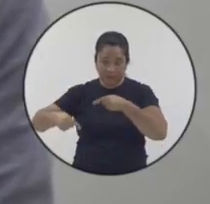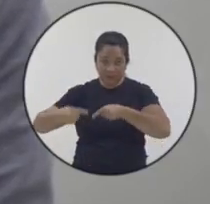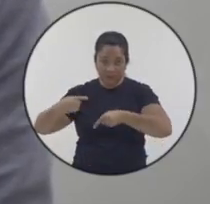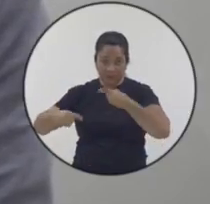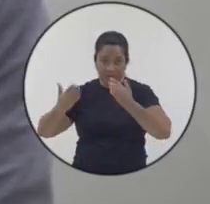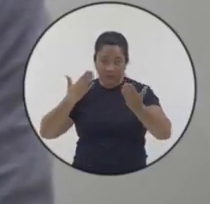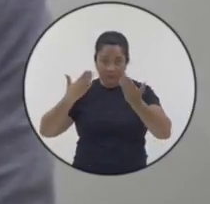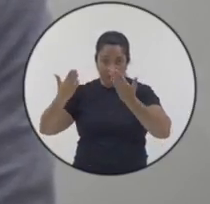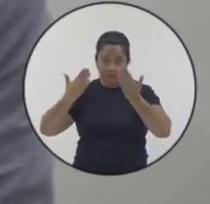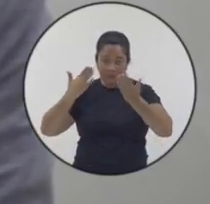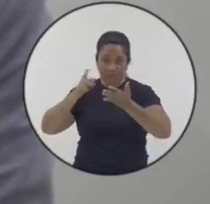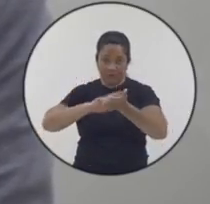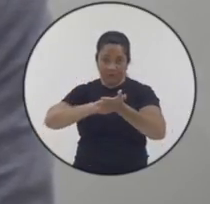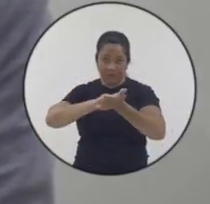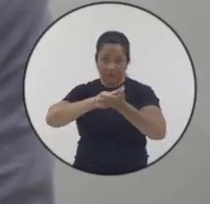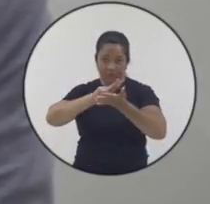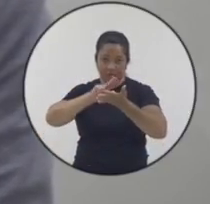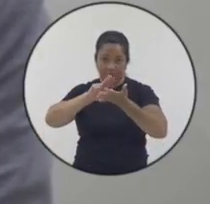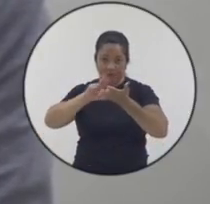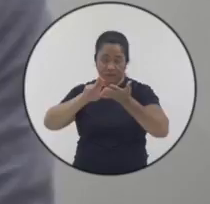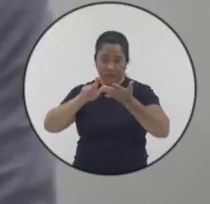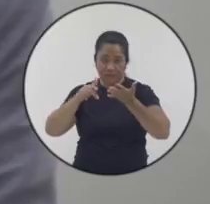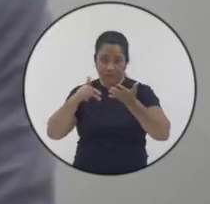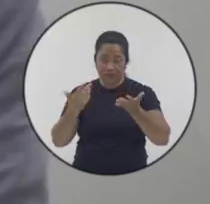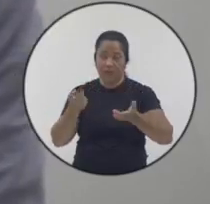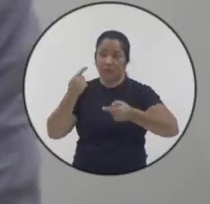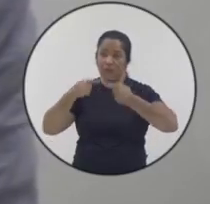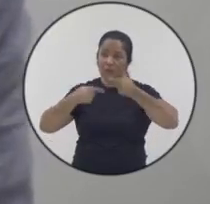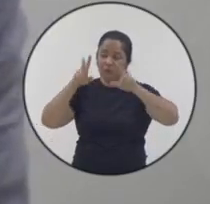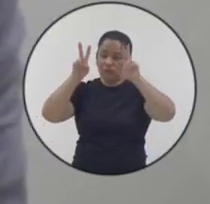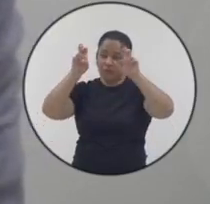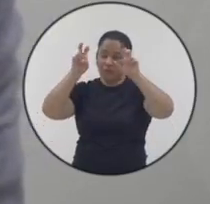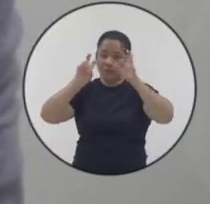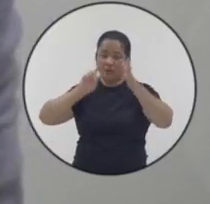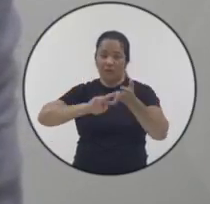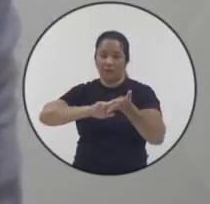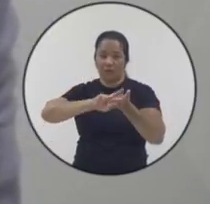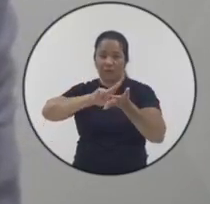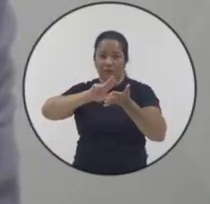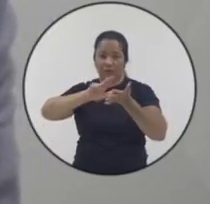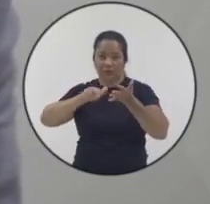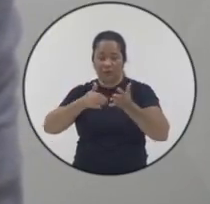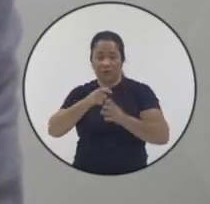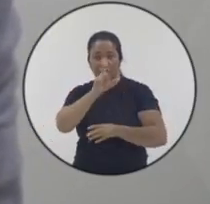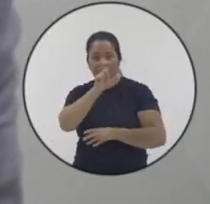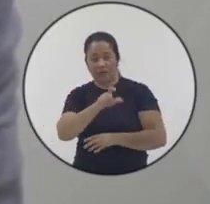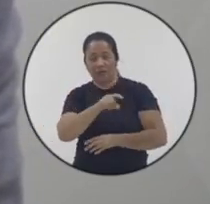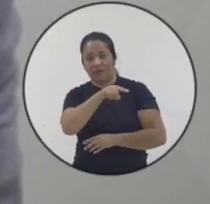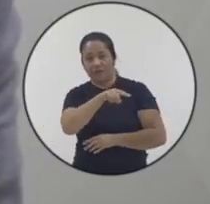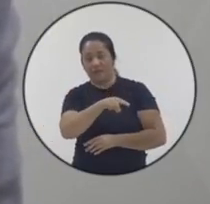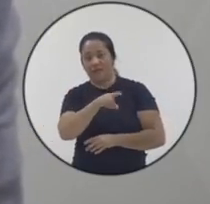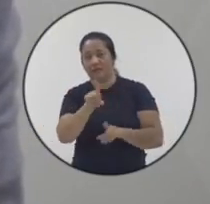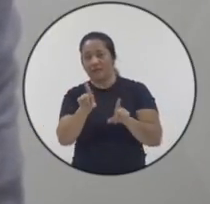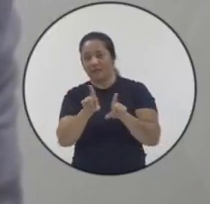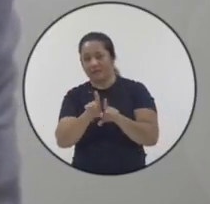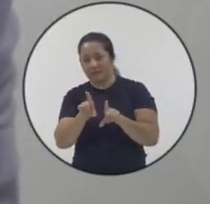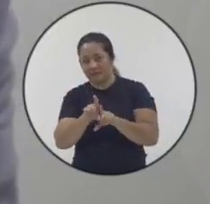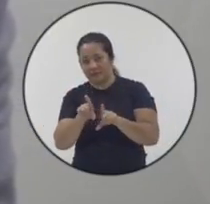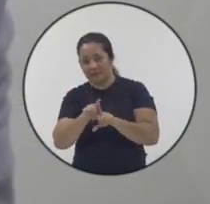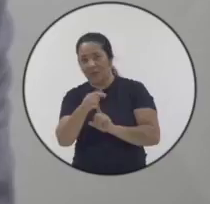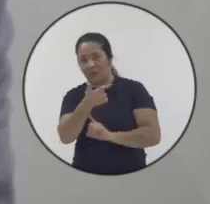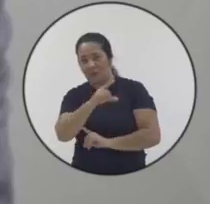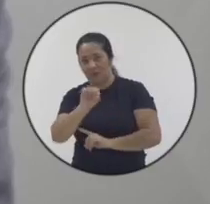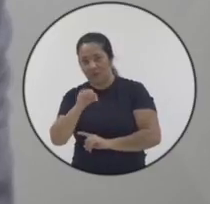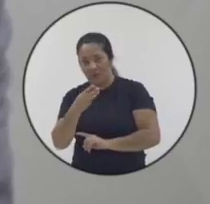diversidade sexual, nos chamando a atenção para uma série de questões. Beth, essa resolução, ela também é efeito daquela sua fala em